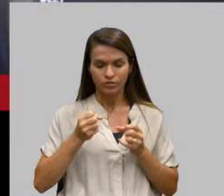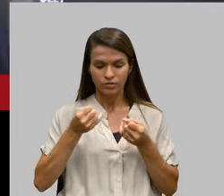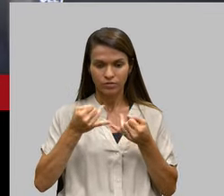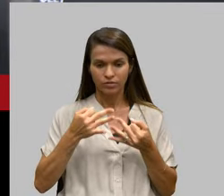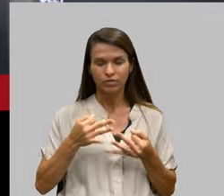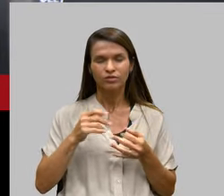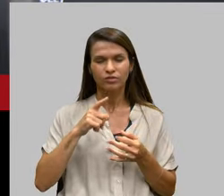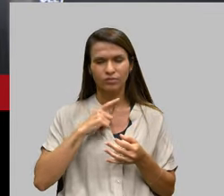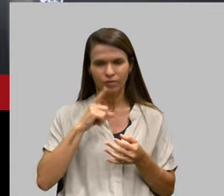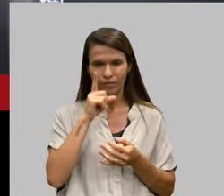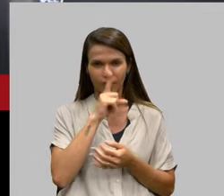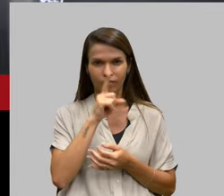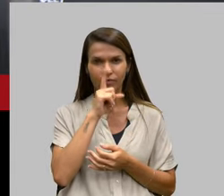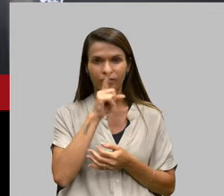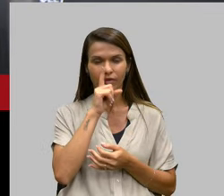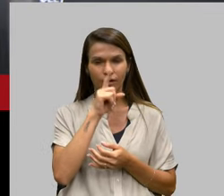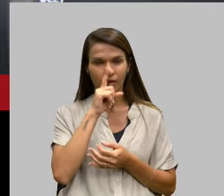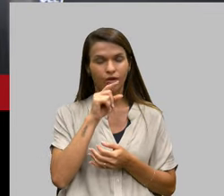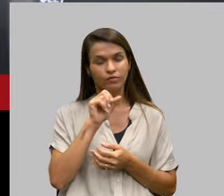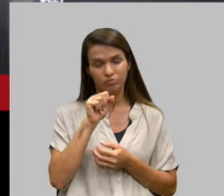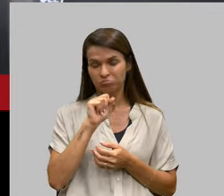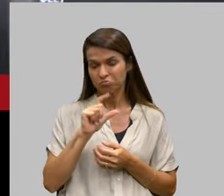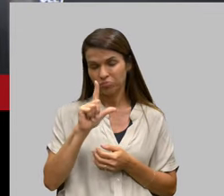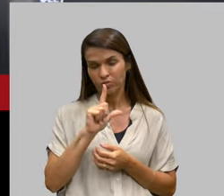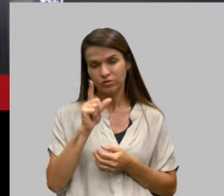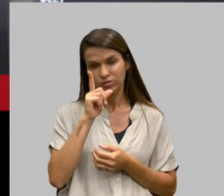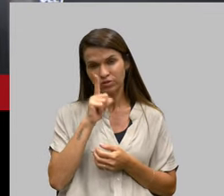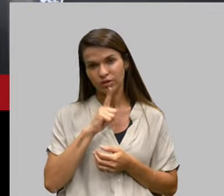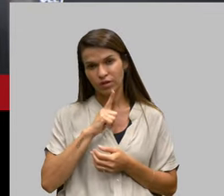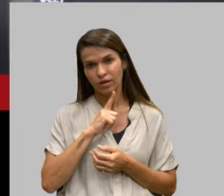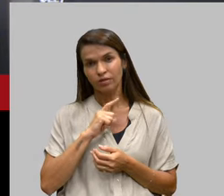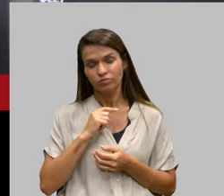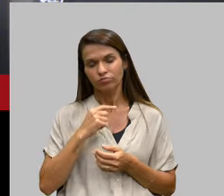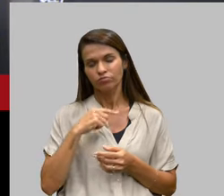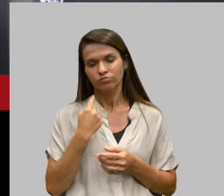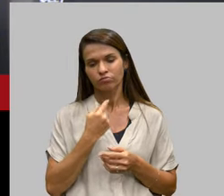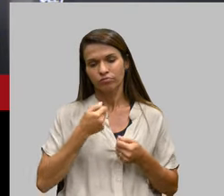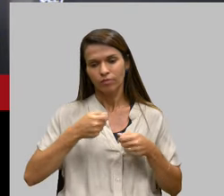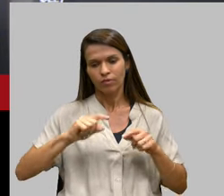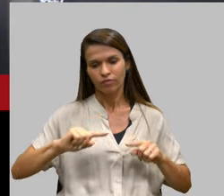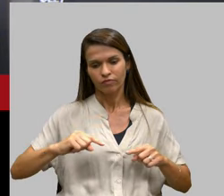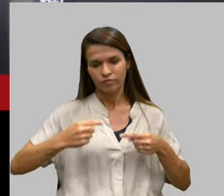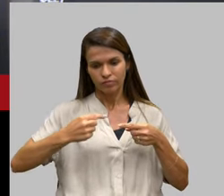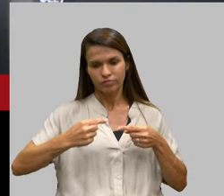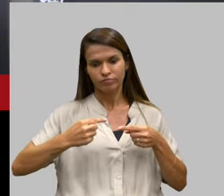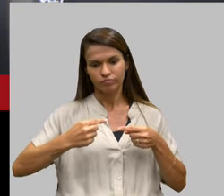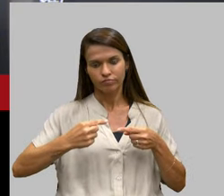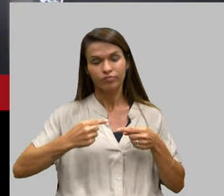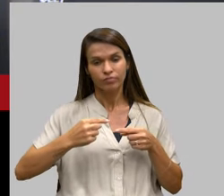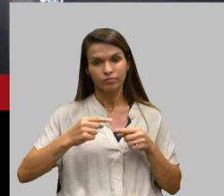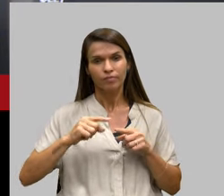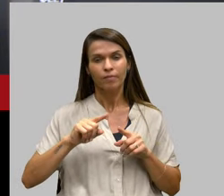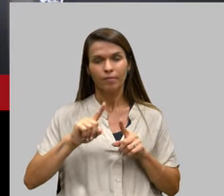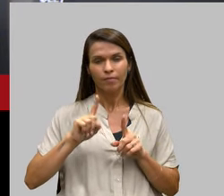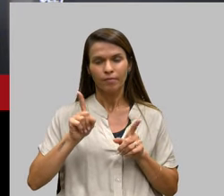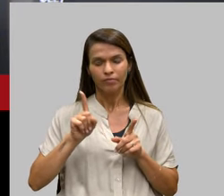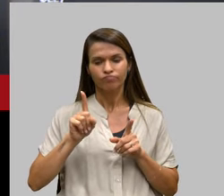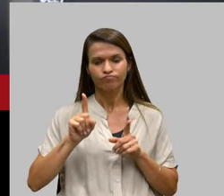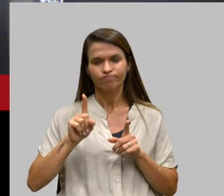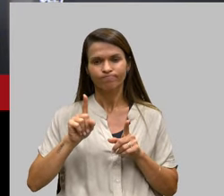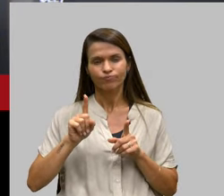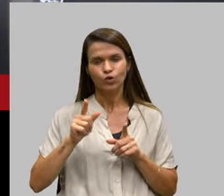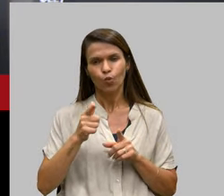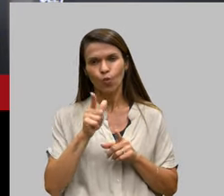déficit é claro que há nós precisamos enfrentar isso agora ultrapassados esses pontos o mais